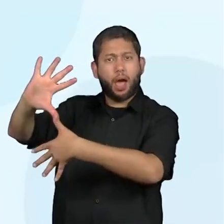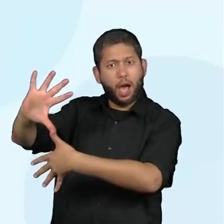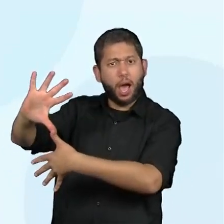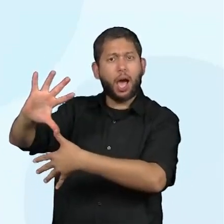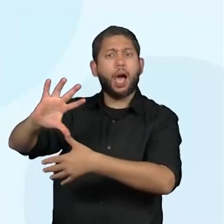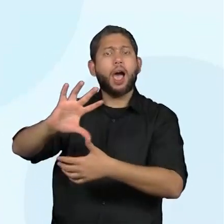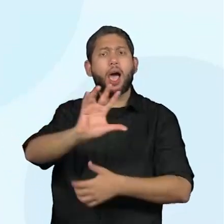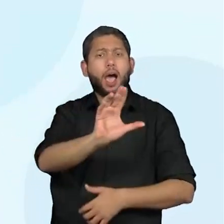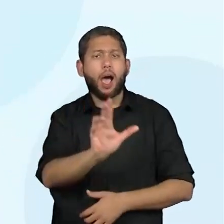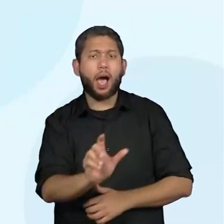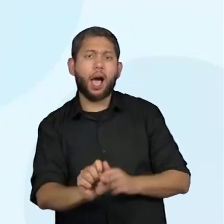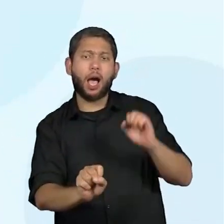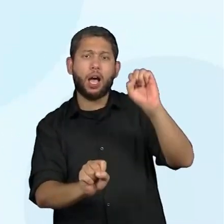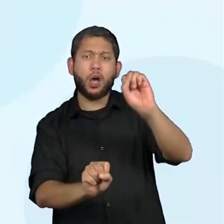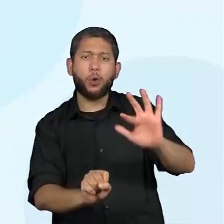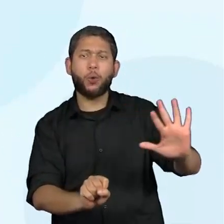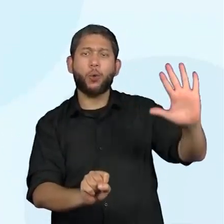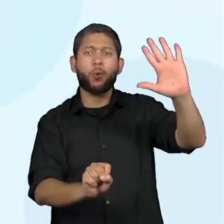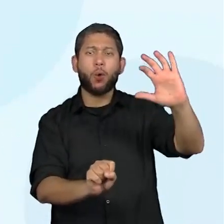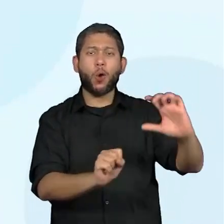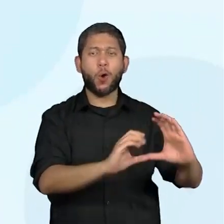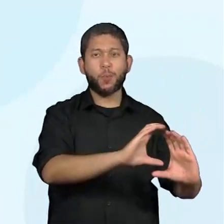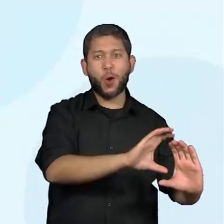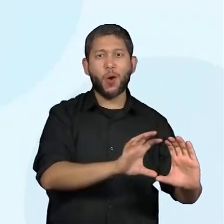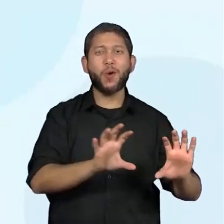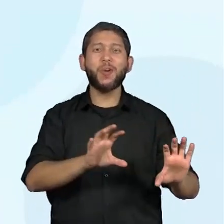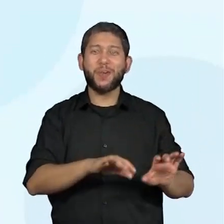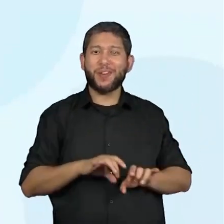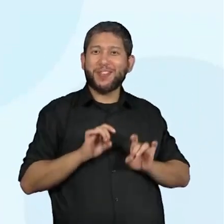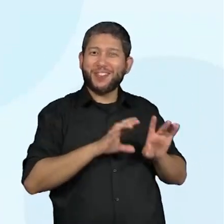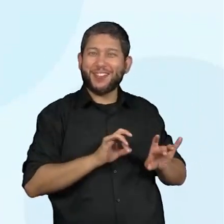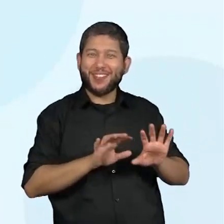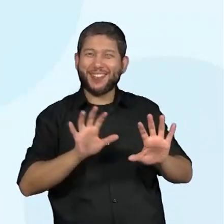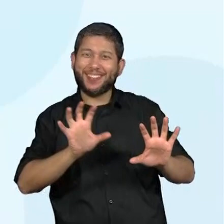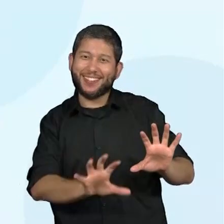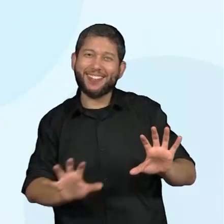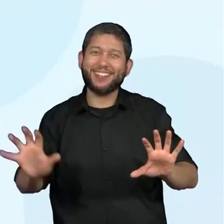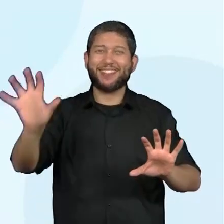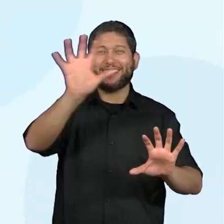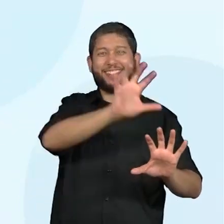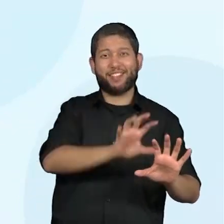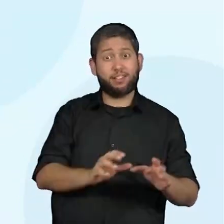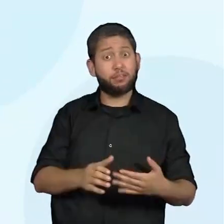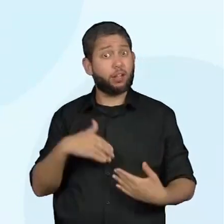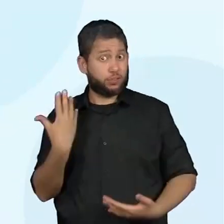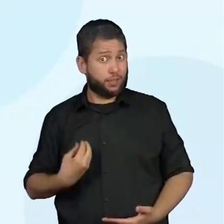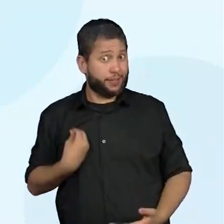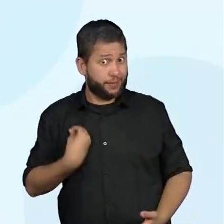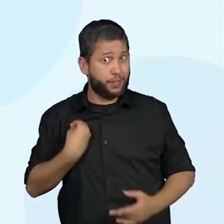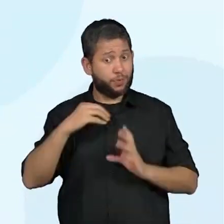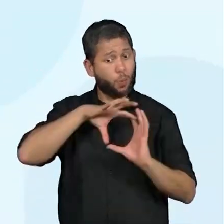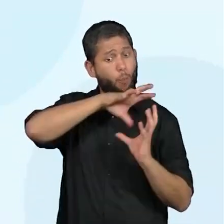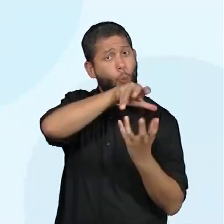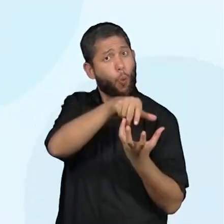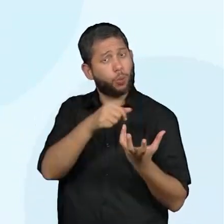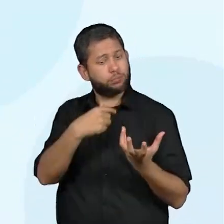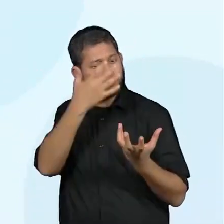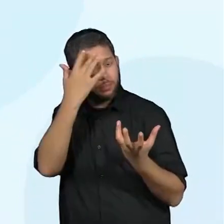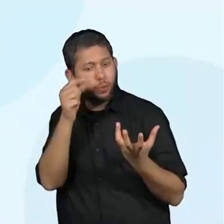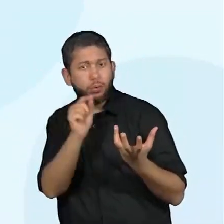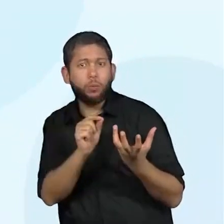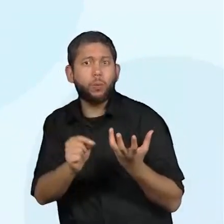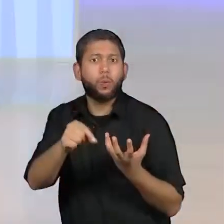oceanos, todas as partes do nosso planeta onde nós habitamos, né, professora? Isso mesmo. E